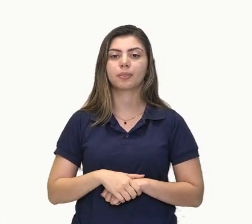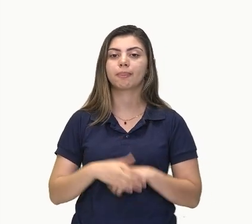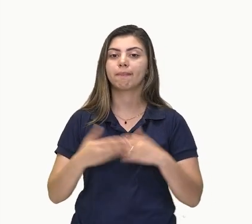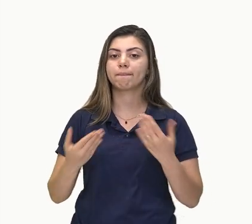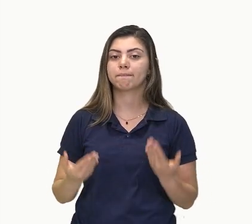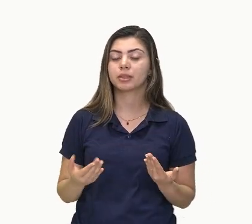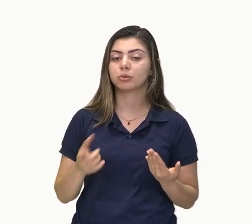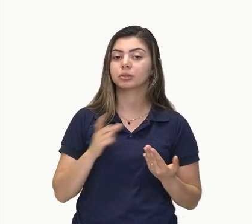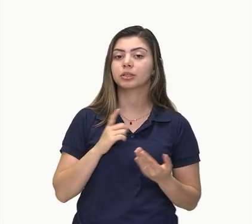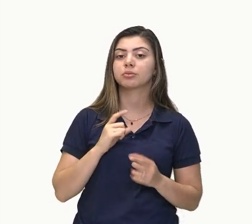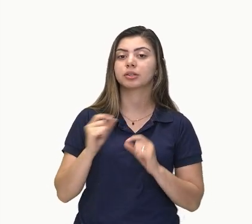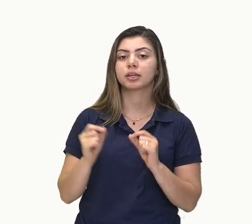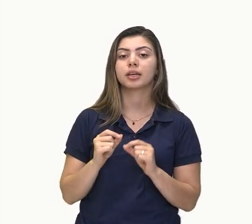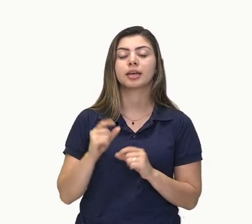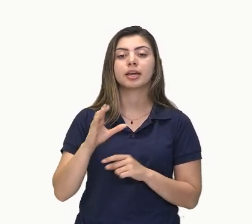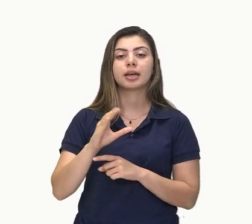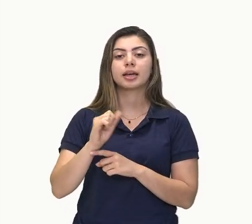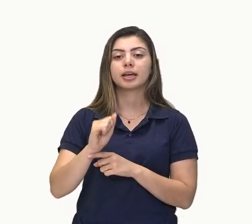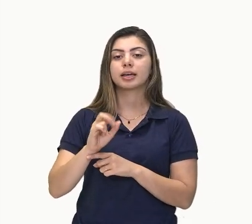carboxila,